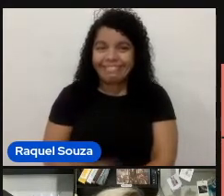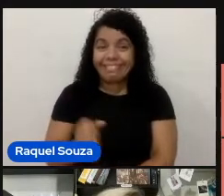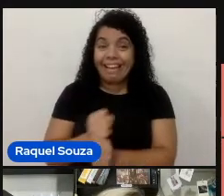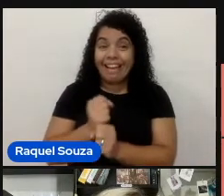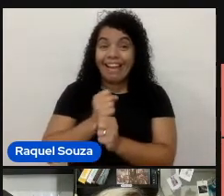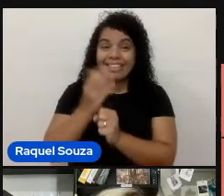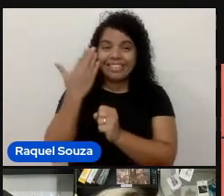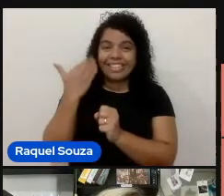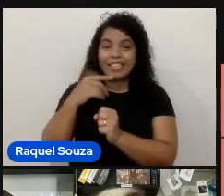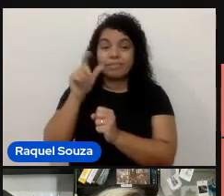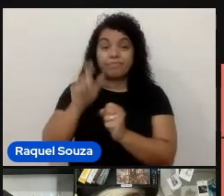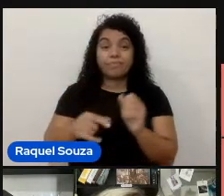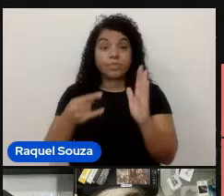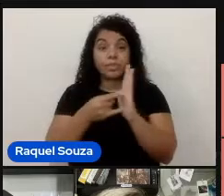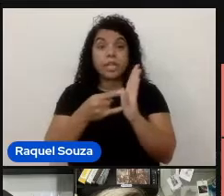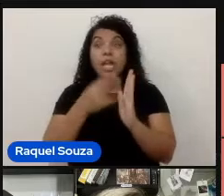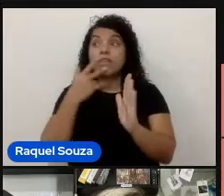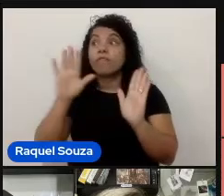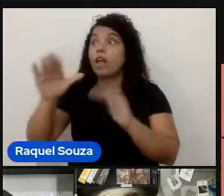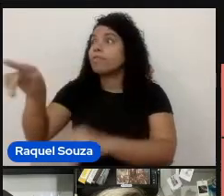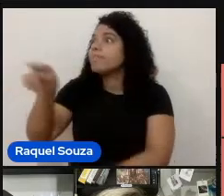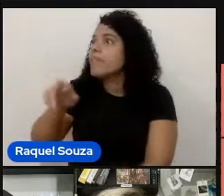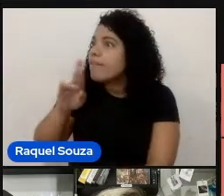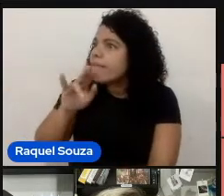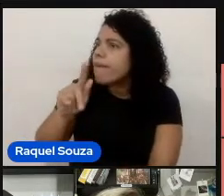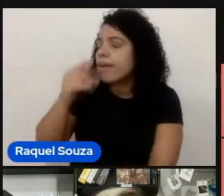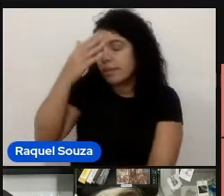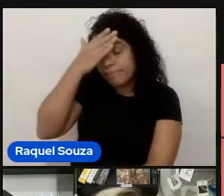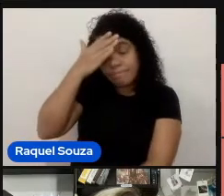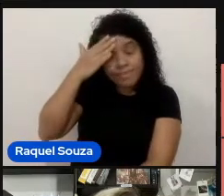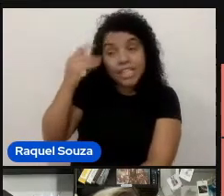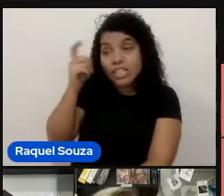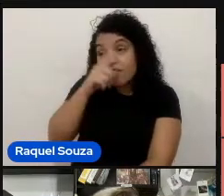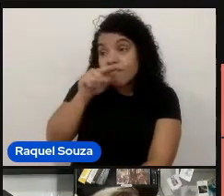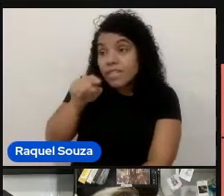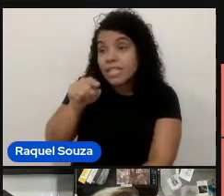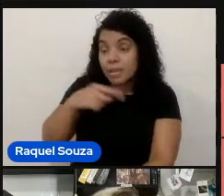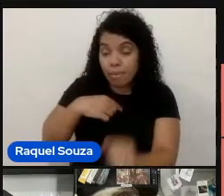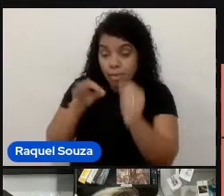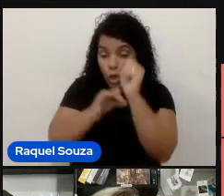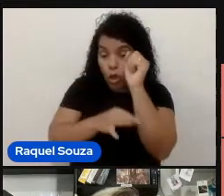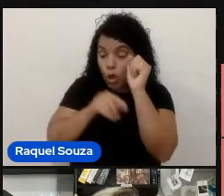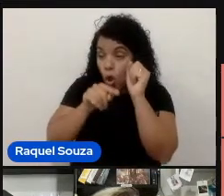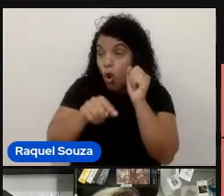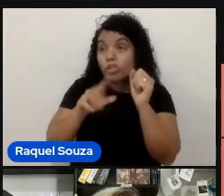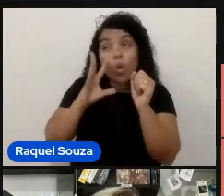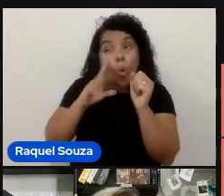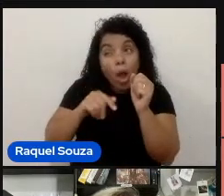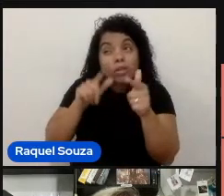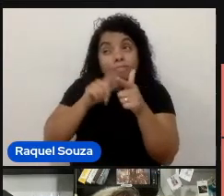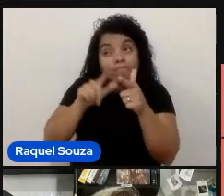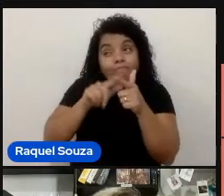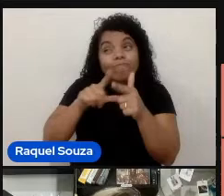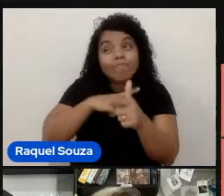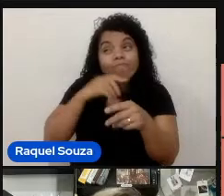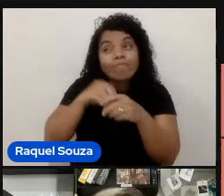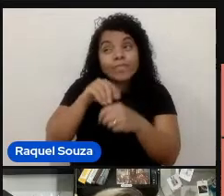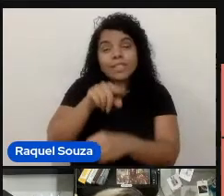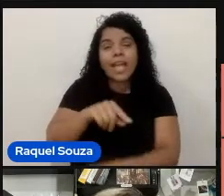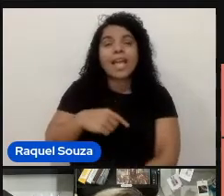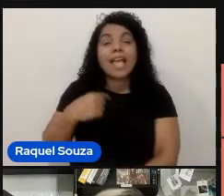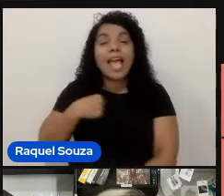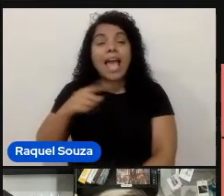desenvolvedor chegar em mim e falar, Rê, eu tô com essa dificuldade aqui nesse código, eu acho que tem um problema. Eu fui